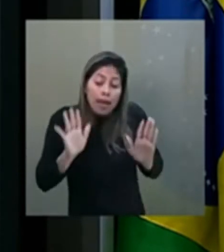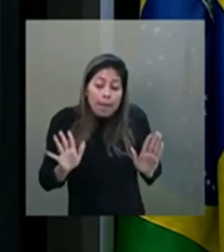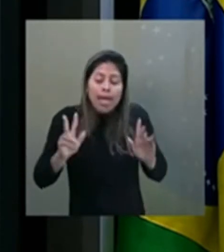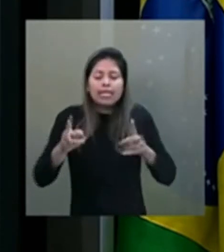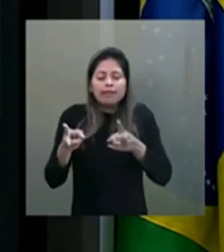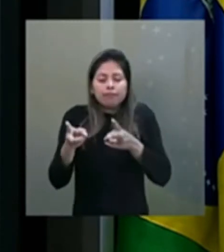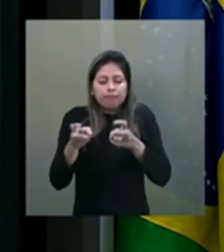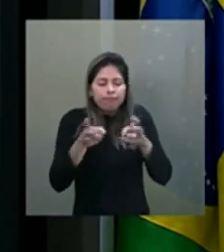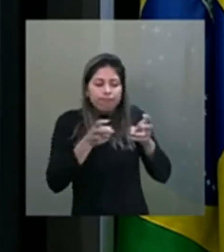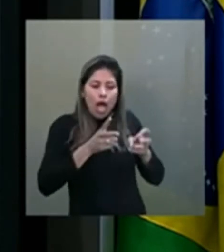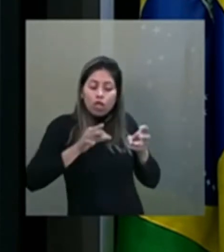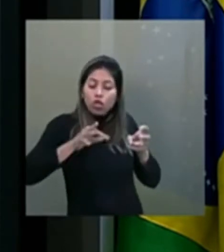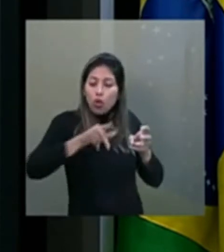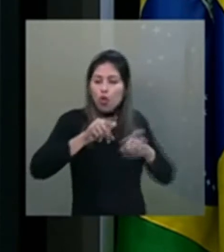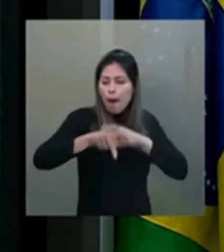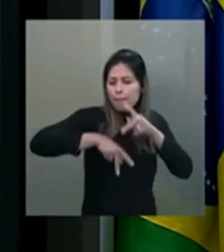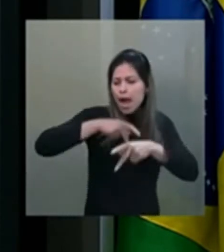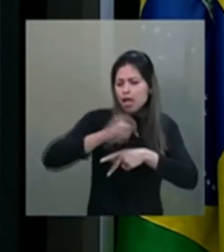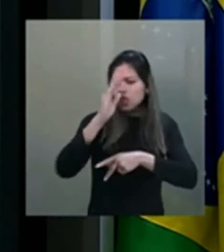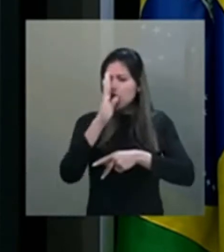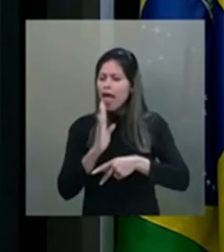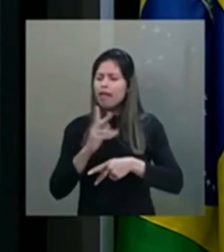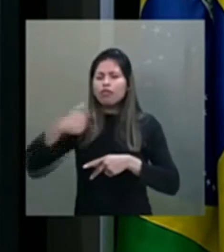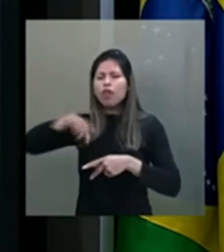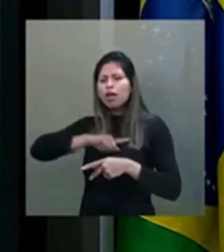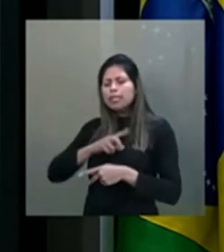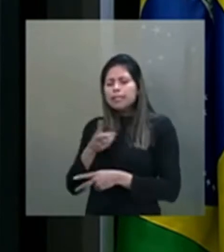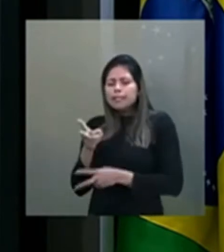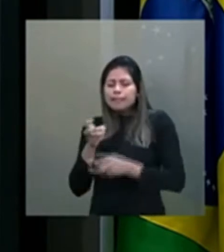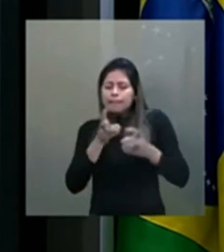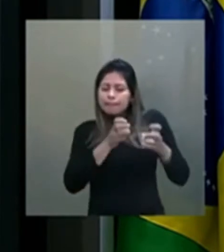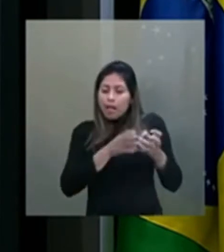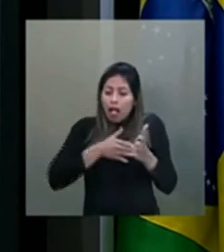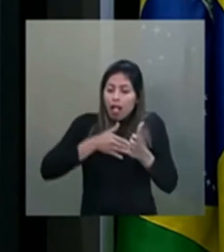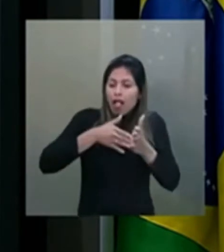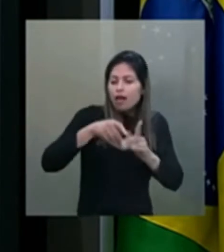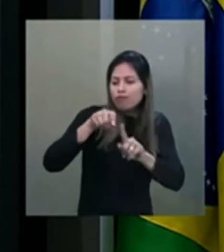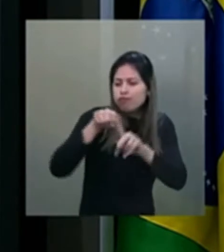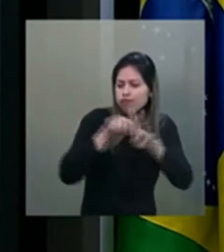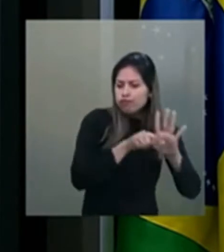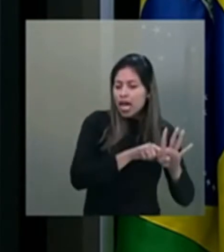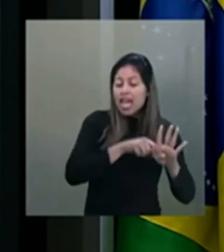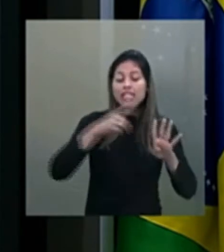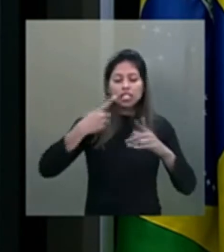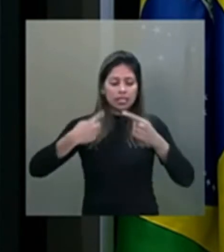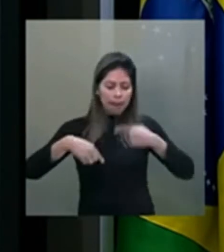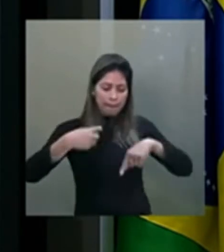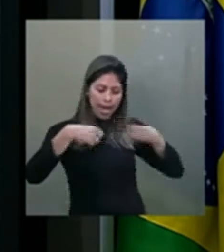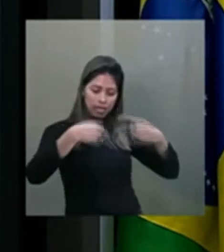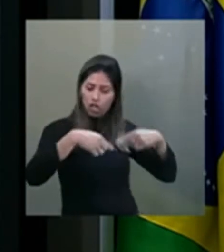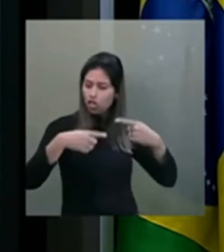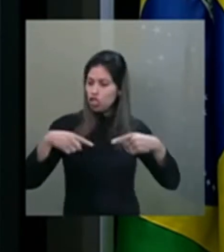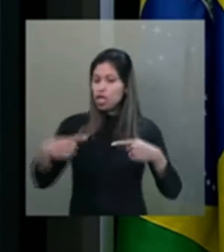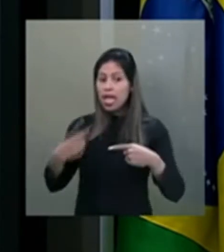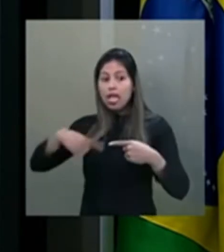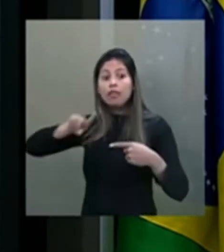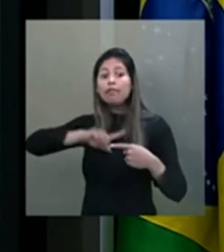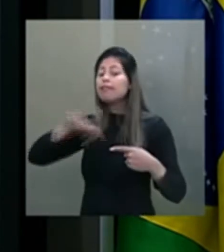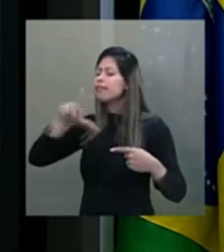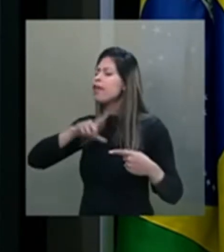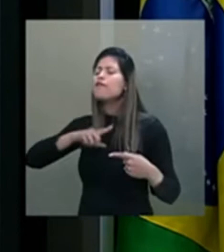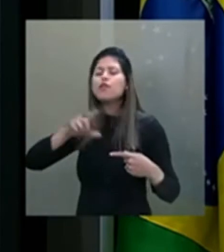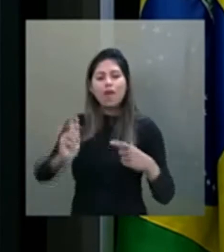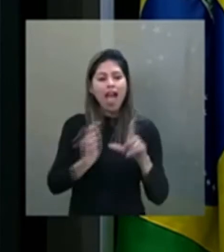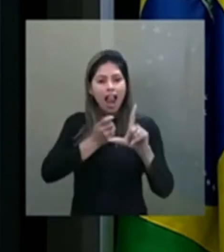despesa não recairá sobre os ombros estados dos hospitais filantrópicos e dos Municípios brasileiros